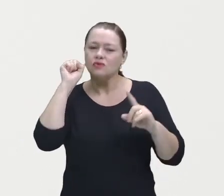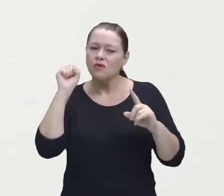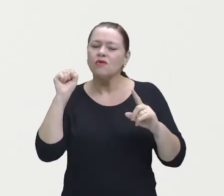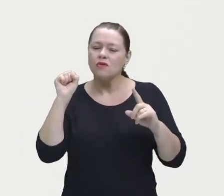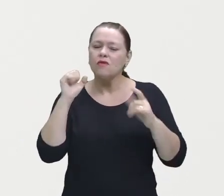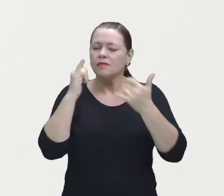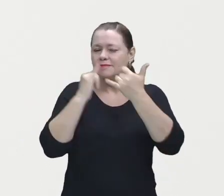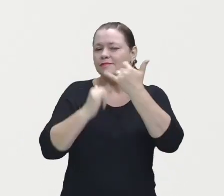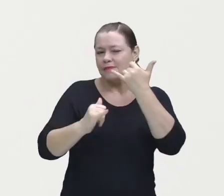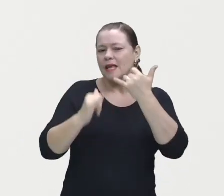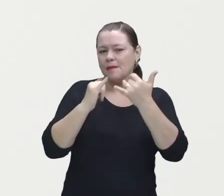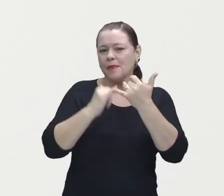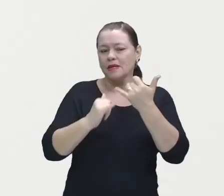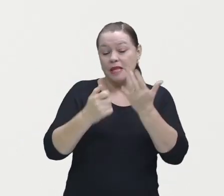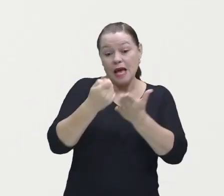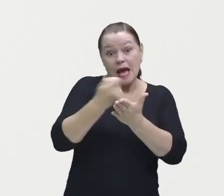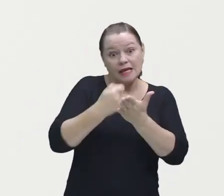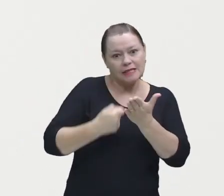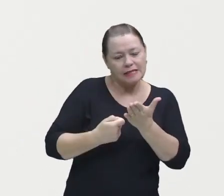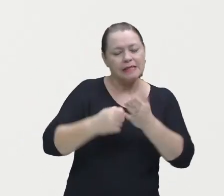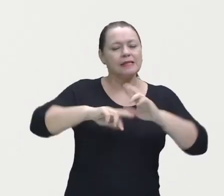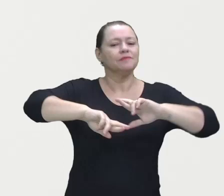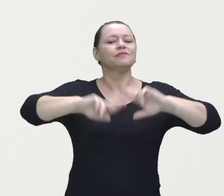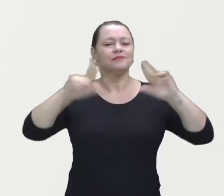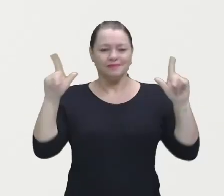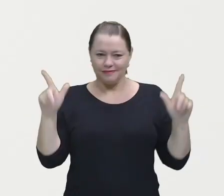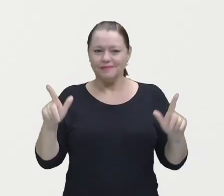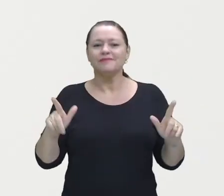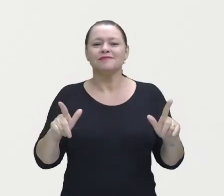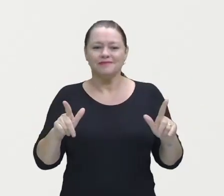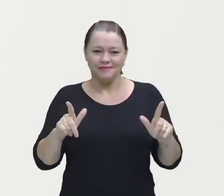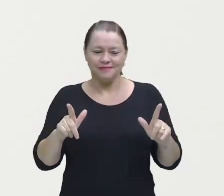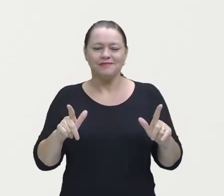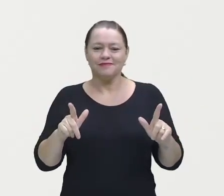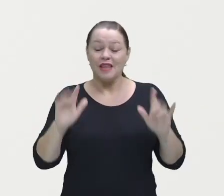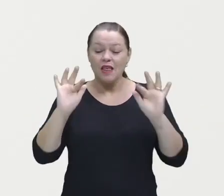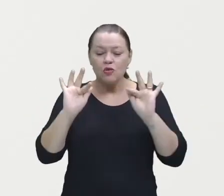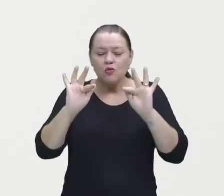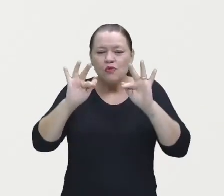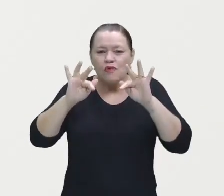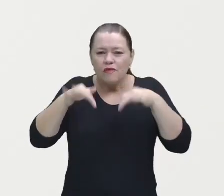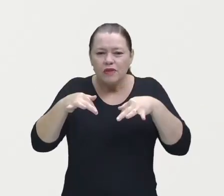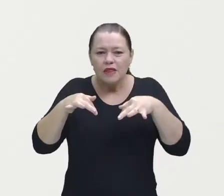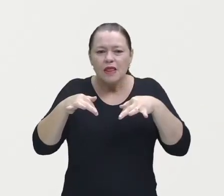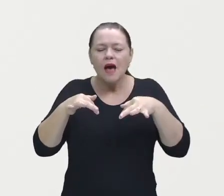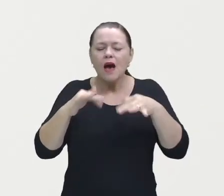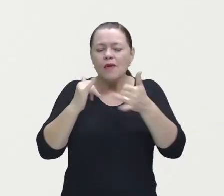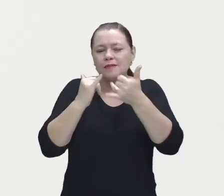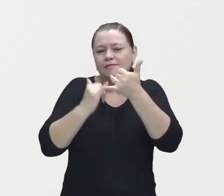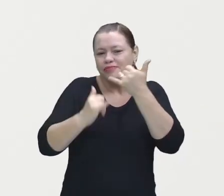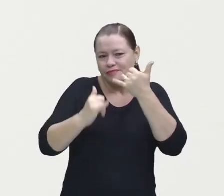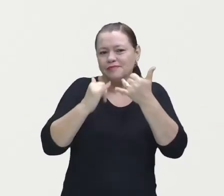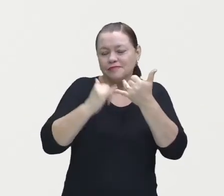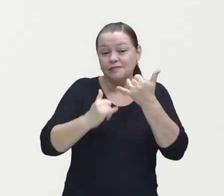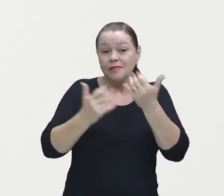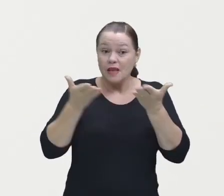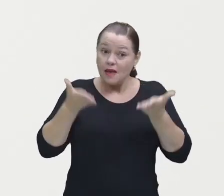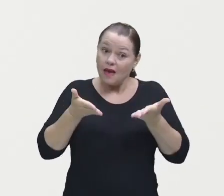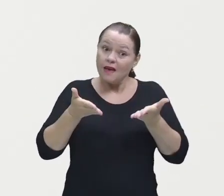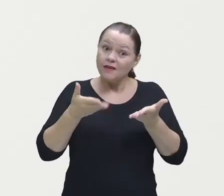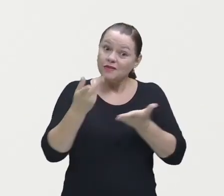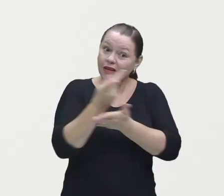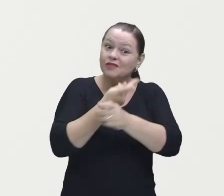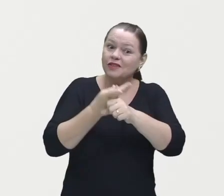é diferente. Mas o som final, que é o que nós estamos atrás, é